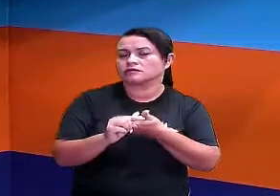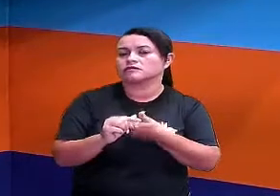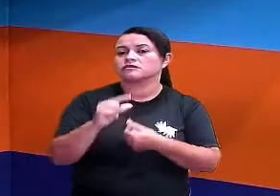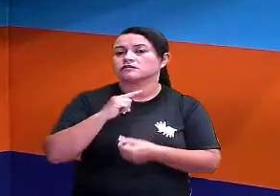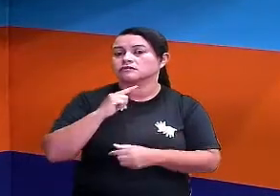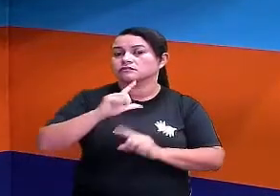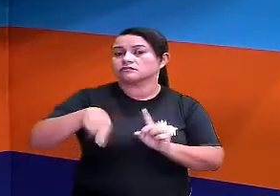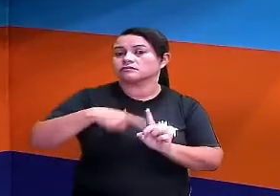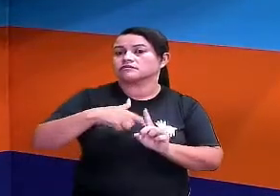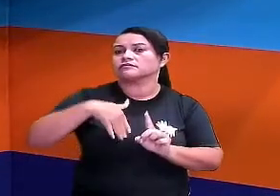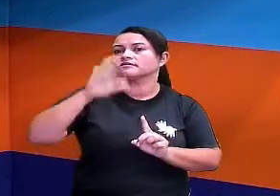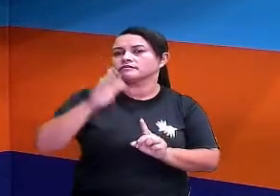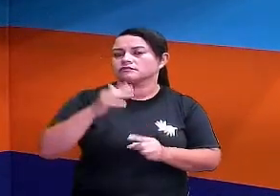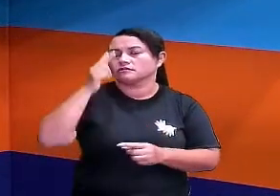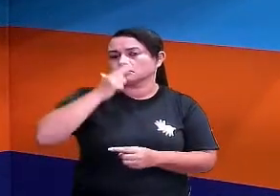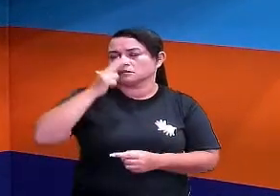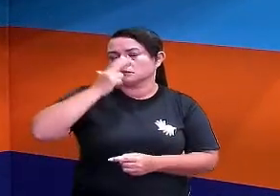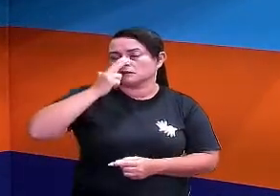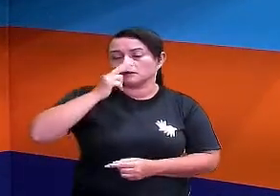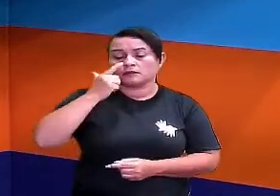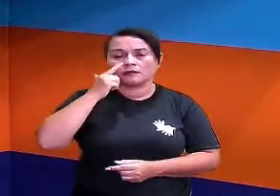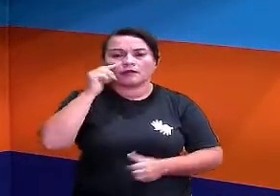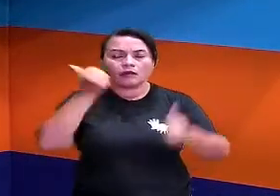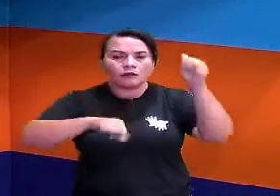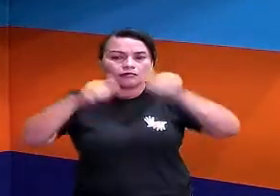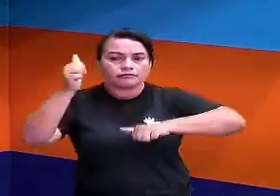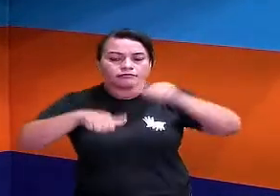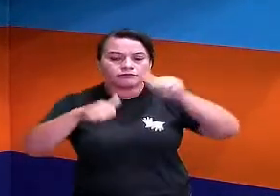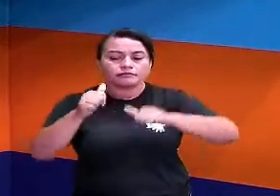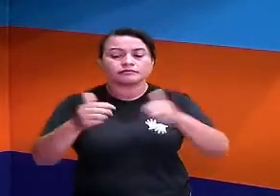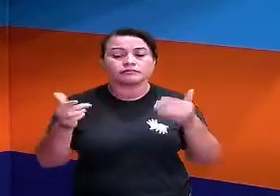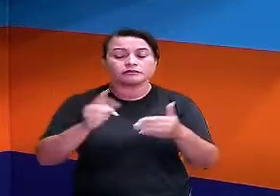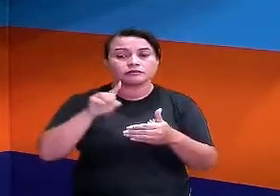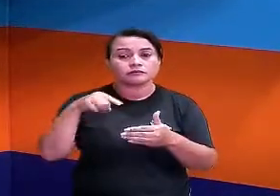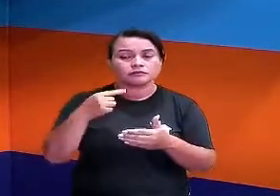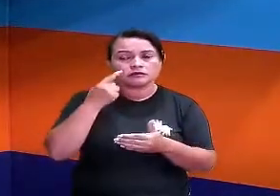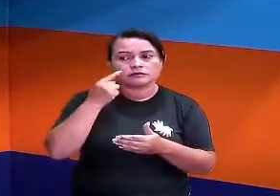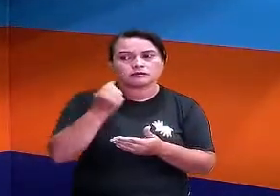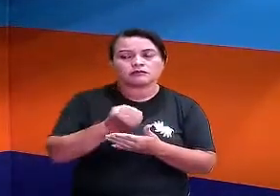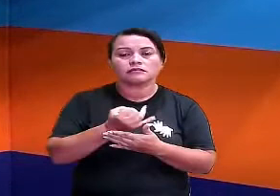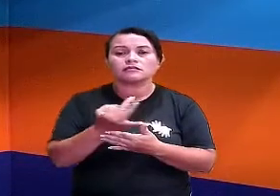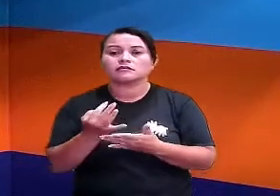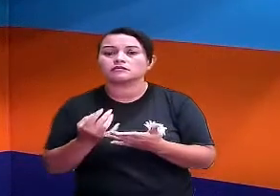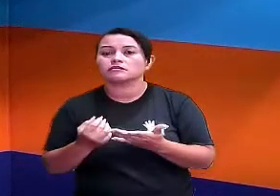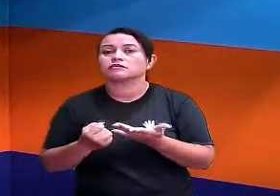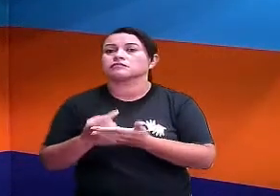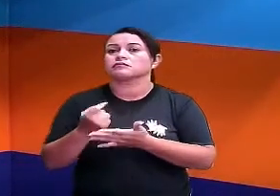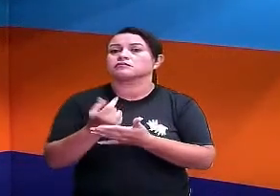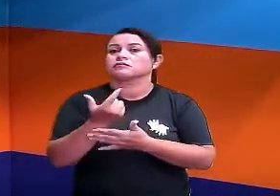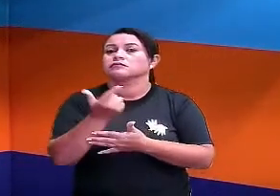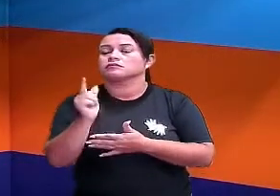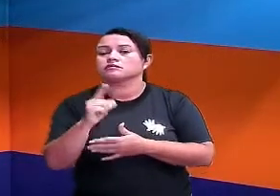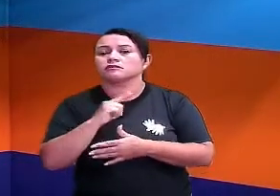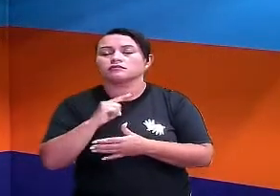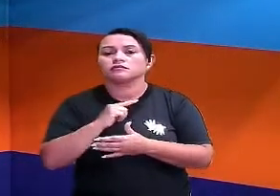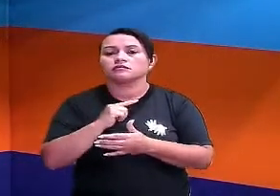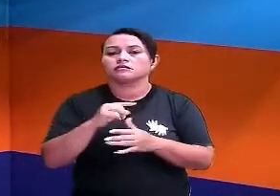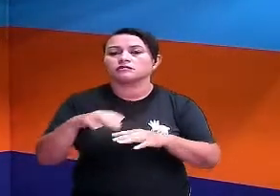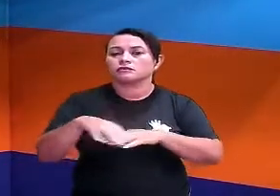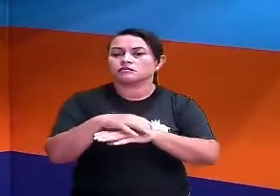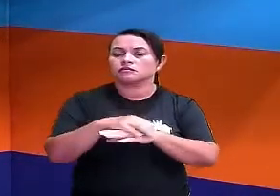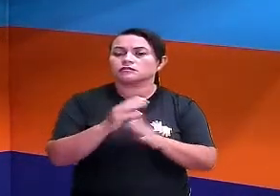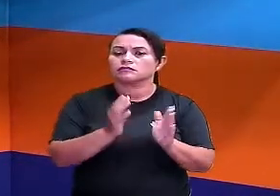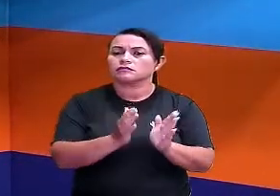repete. Analisando os dados coletados, para realizar o próximo pedido, o tamanho de calçado mais recorrente entre as